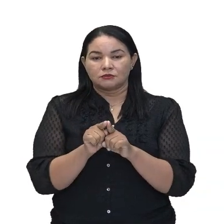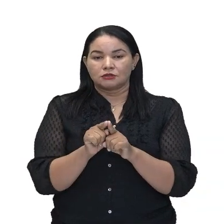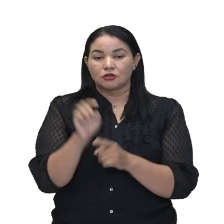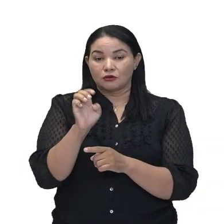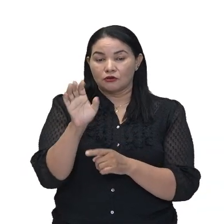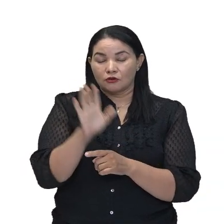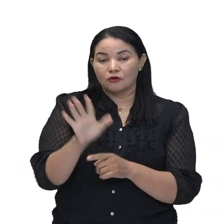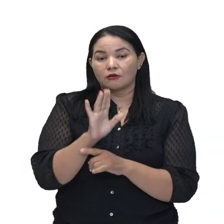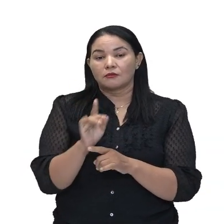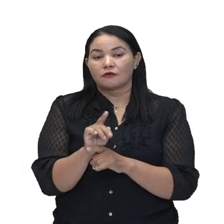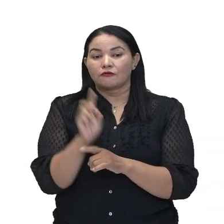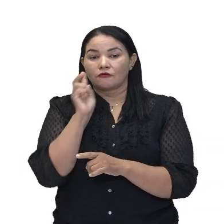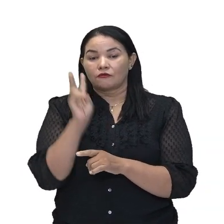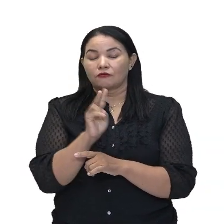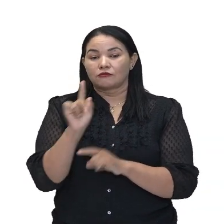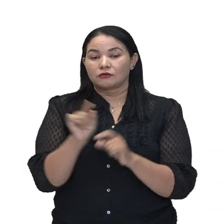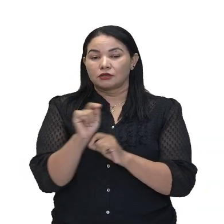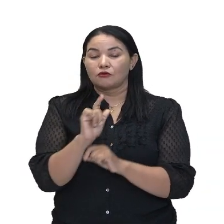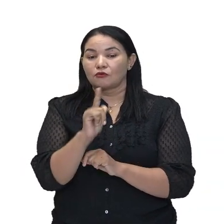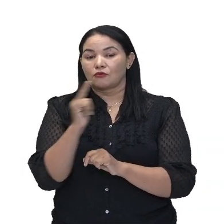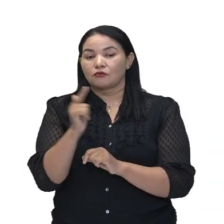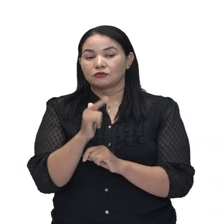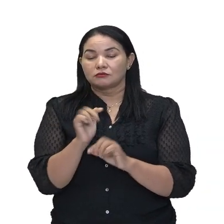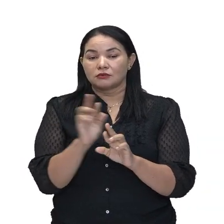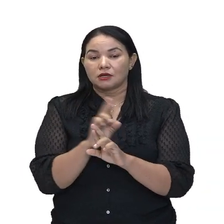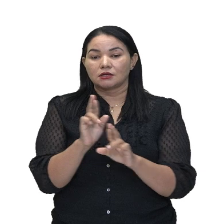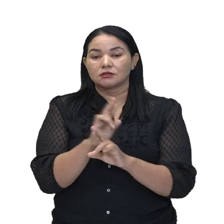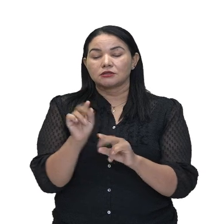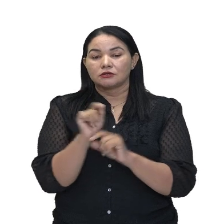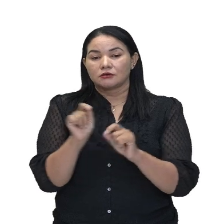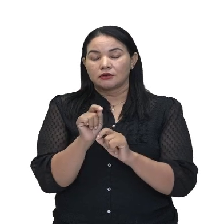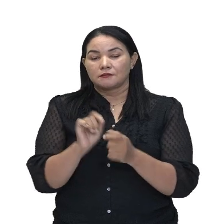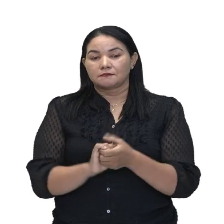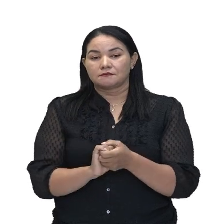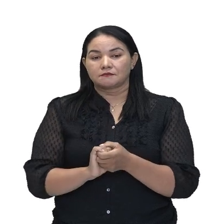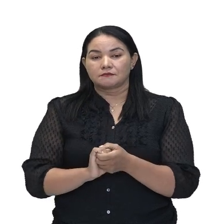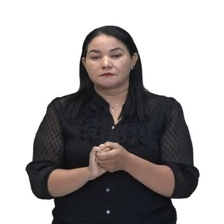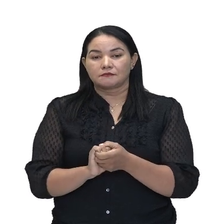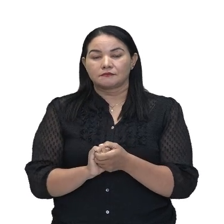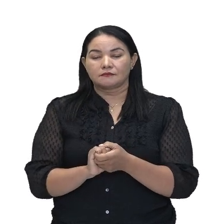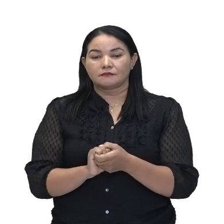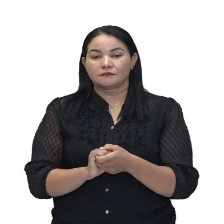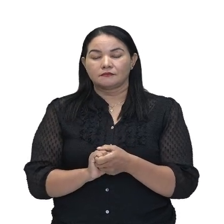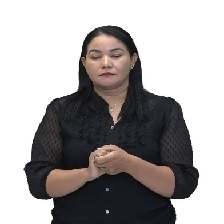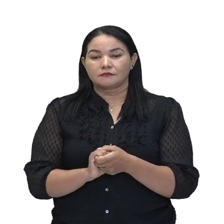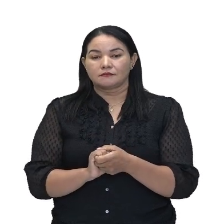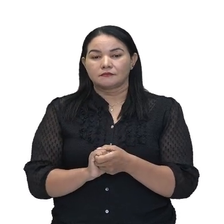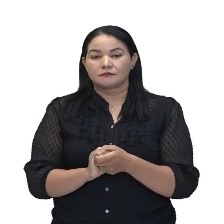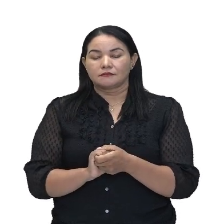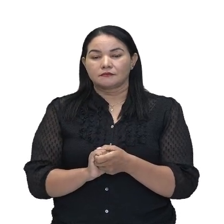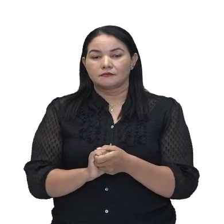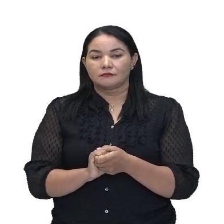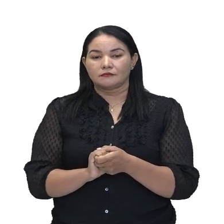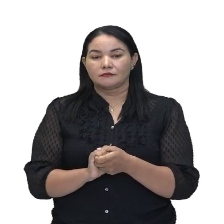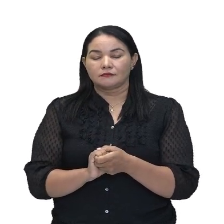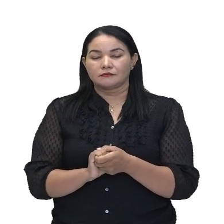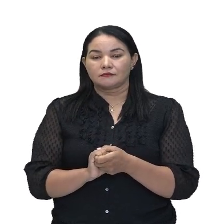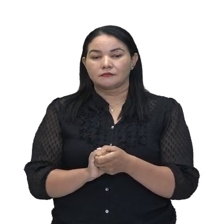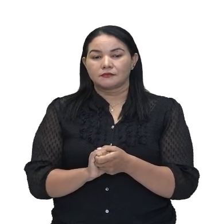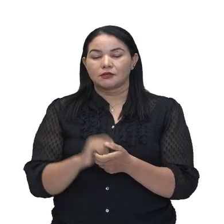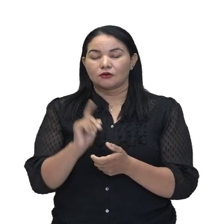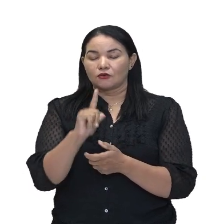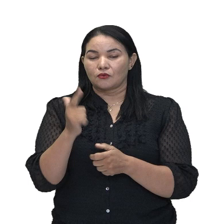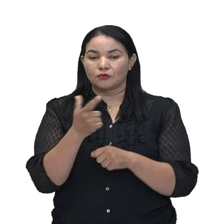gente pode observar aí em relação a outros países, como a parte